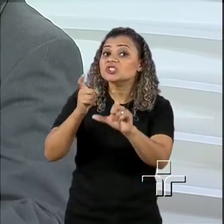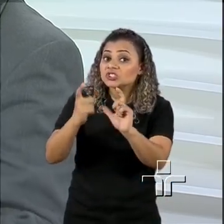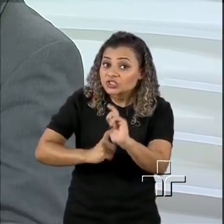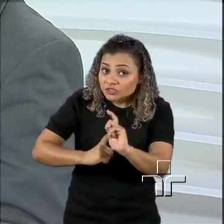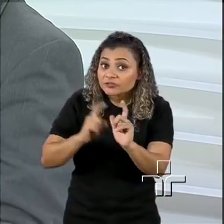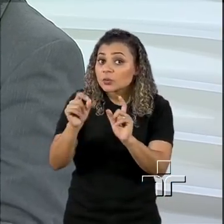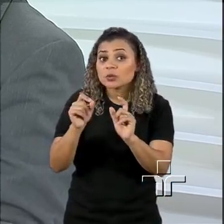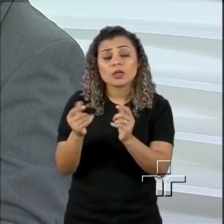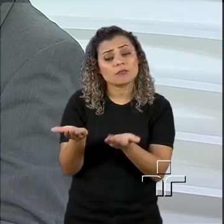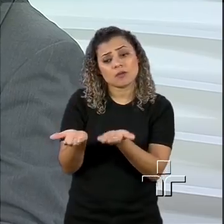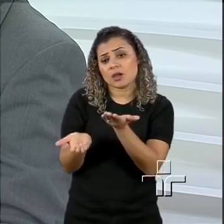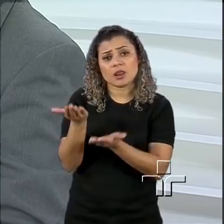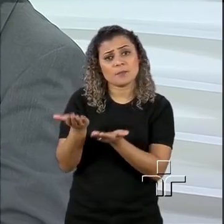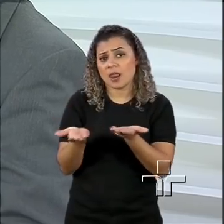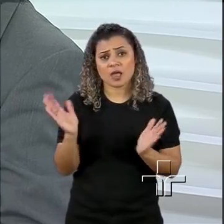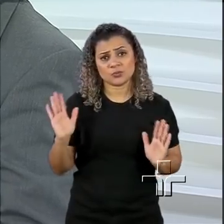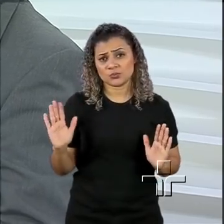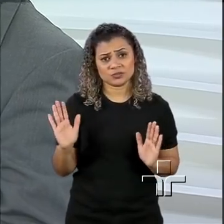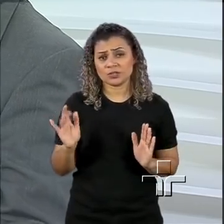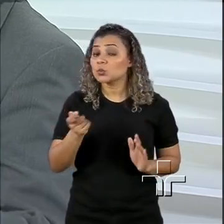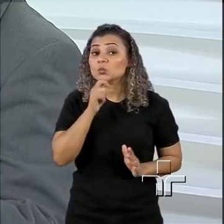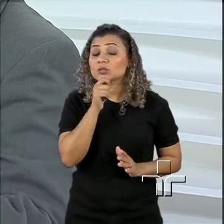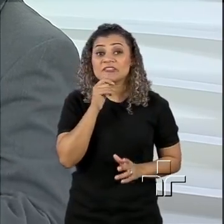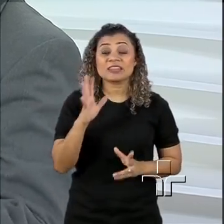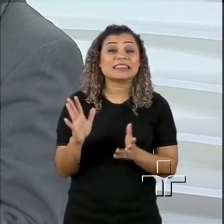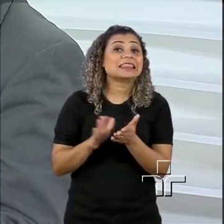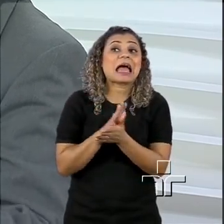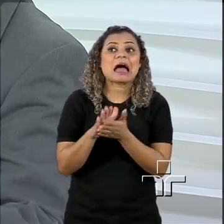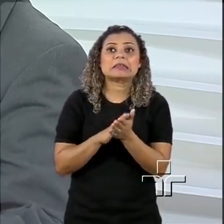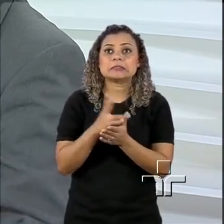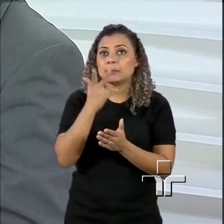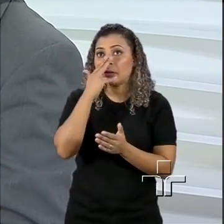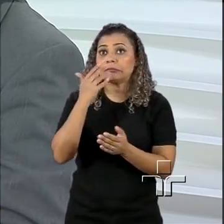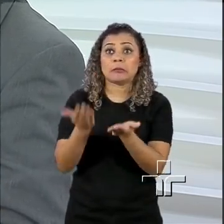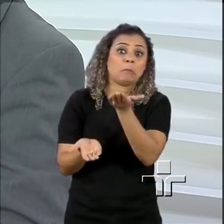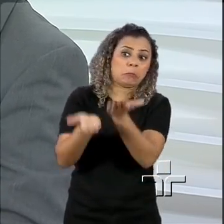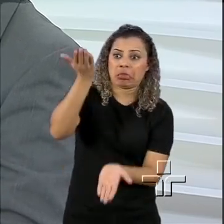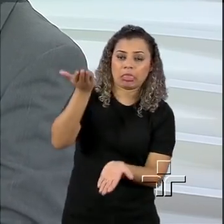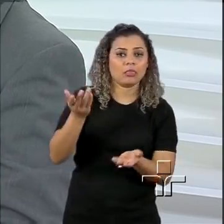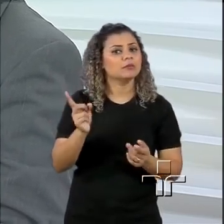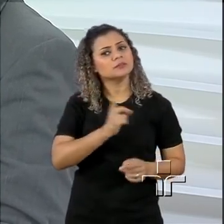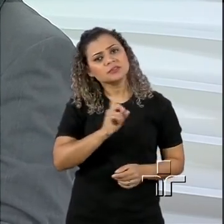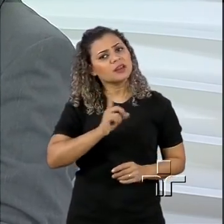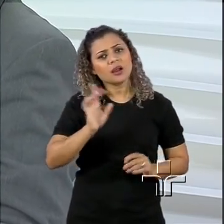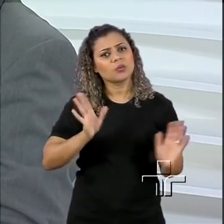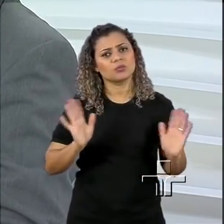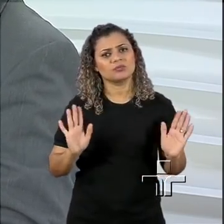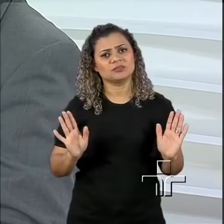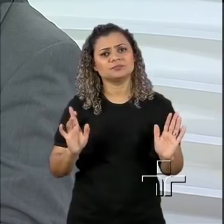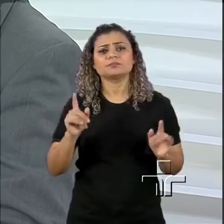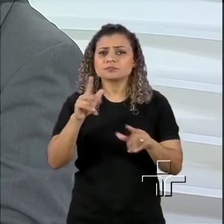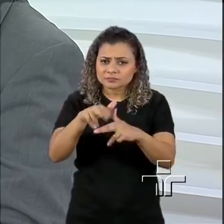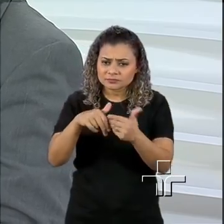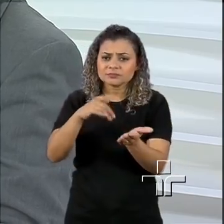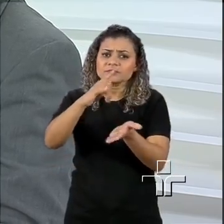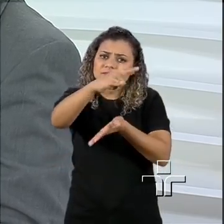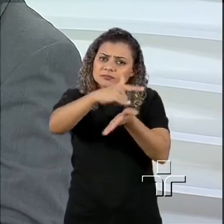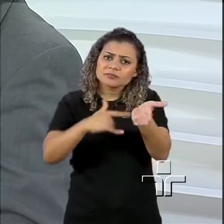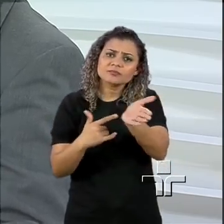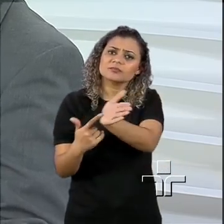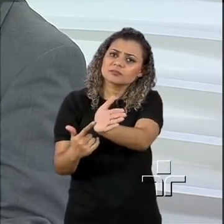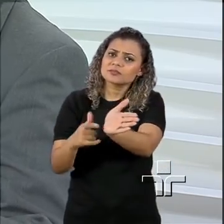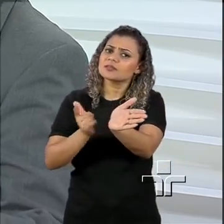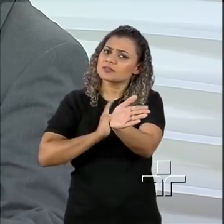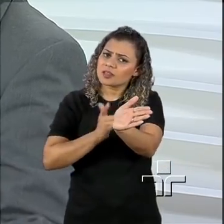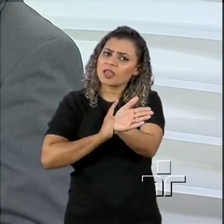totalmente equilibrado, não tem absolutamente nenhum desequilíbrio financeiro. Tanto é que, nesse momento, as notas,